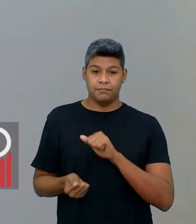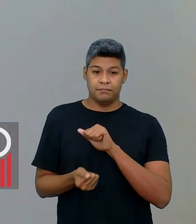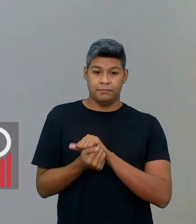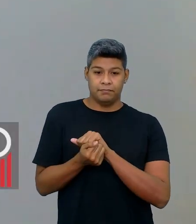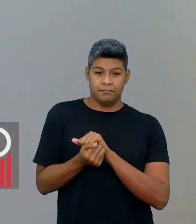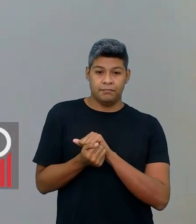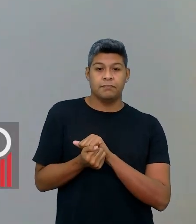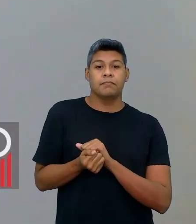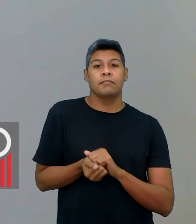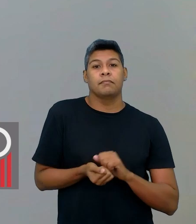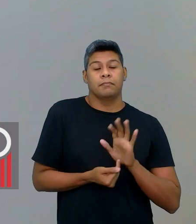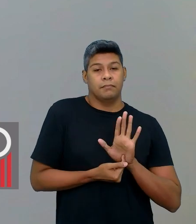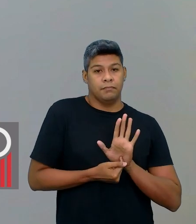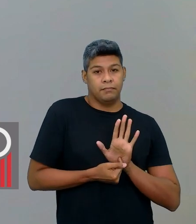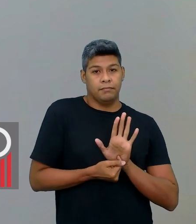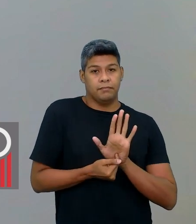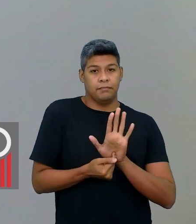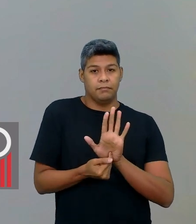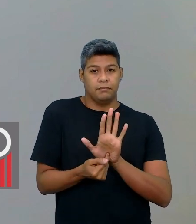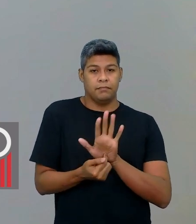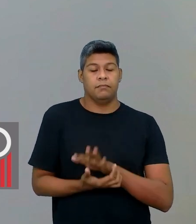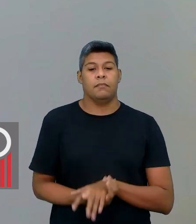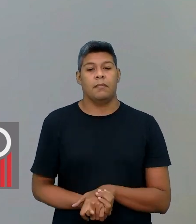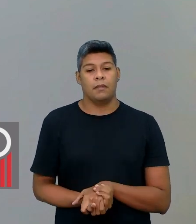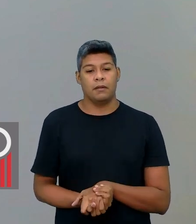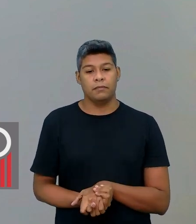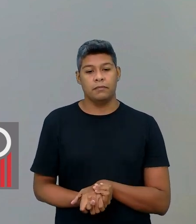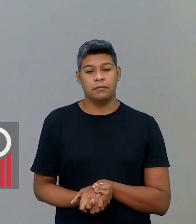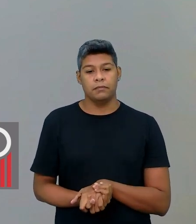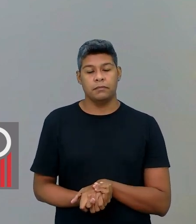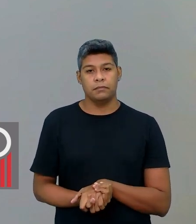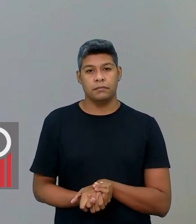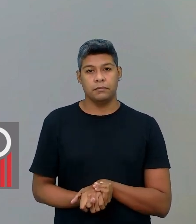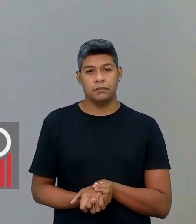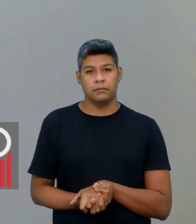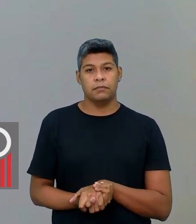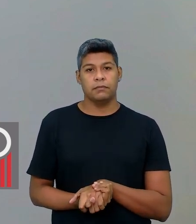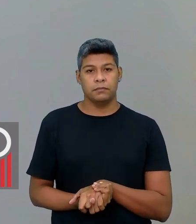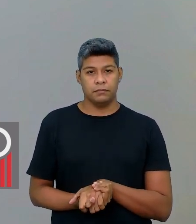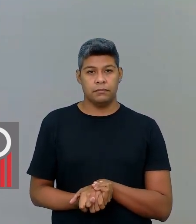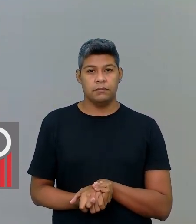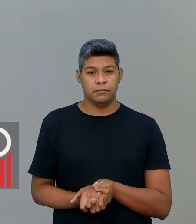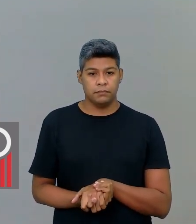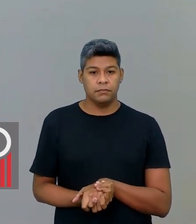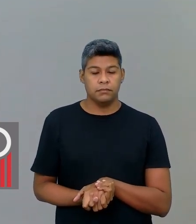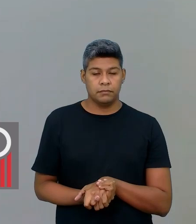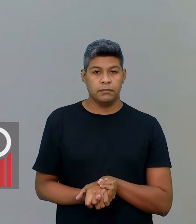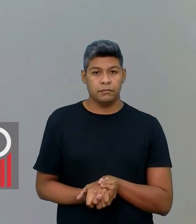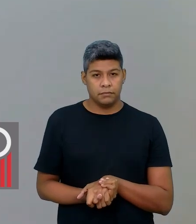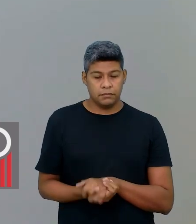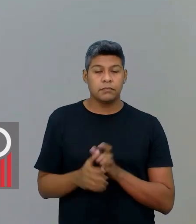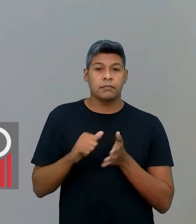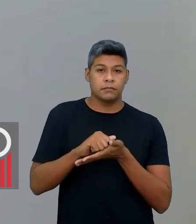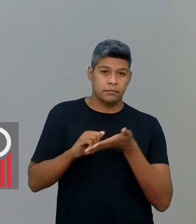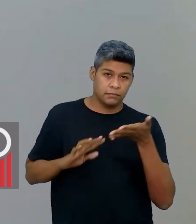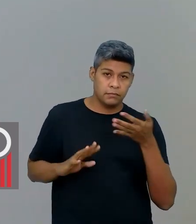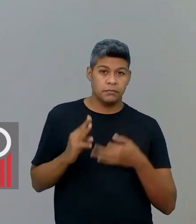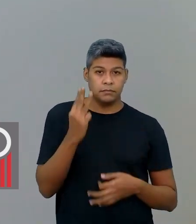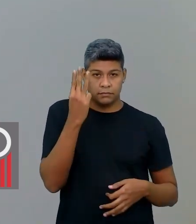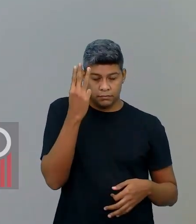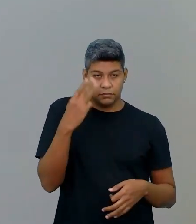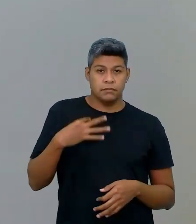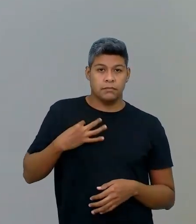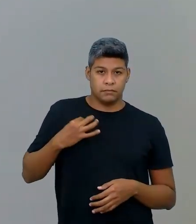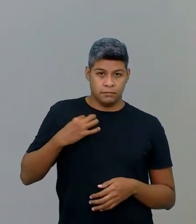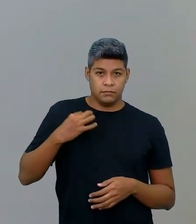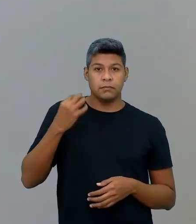para apresentar a sequência de atividades 3 do material Aprender Sempre. E hoje eu estou vestindo uma